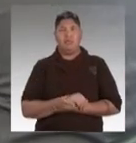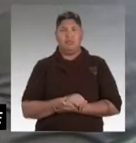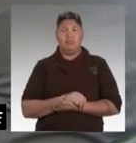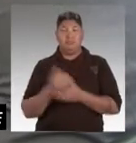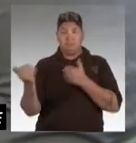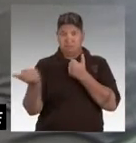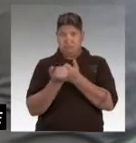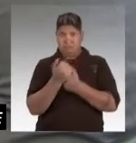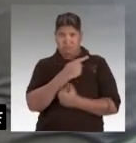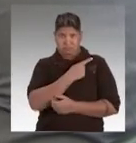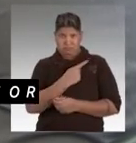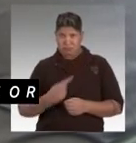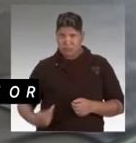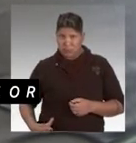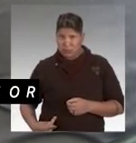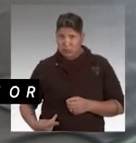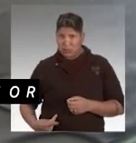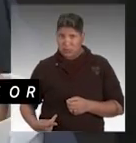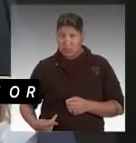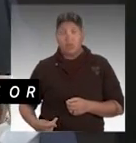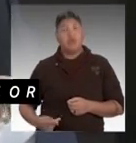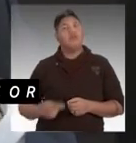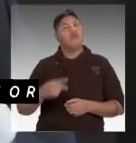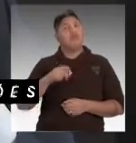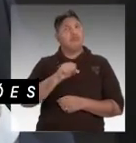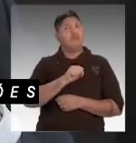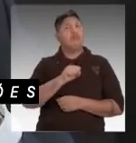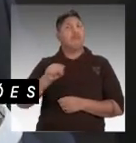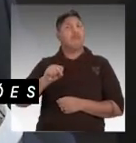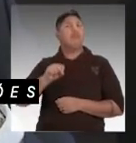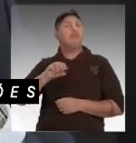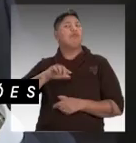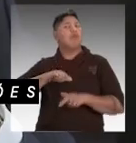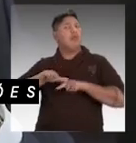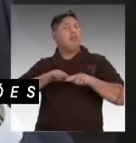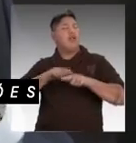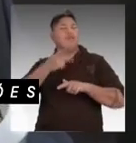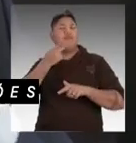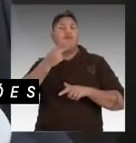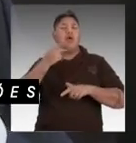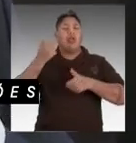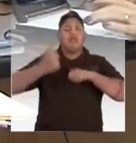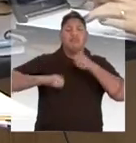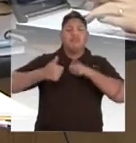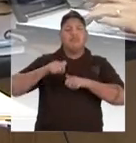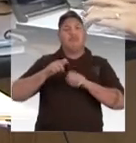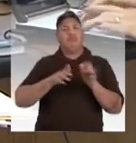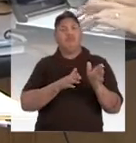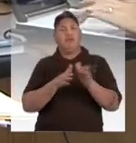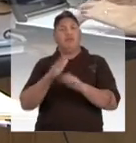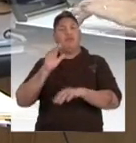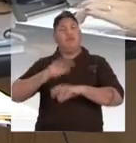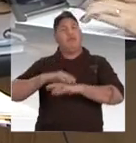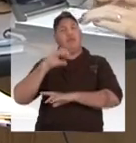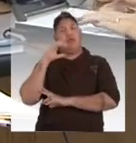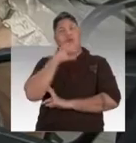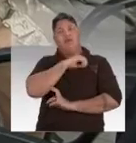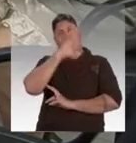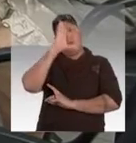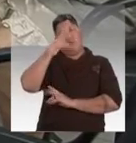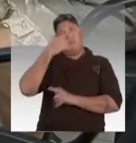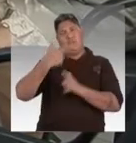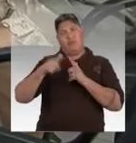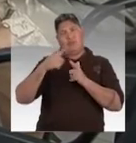O vice-presidente do Tribunal Superior do Trabalho avalia que mediações e conciliações são os caminhos mais rápidos